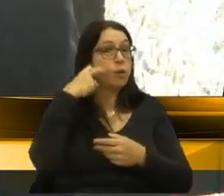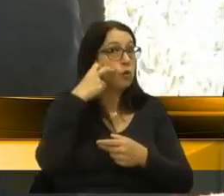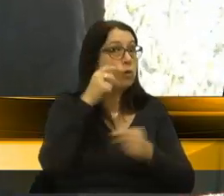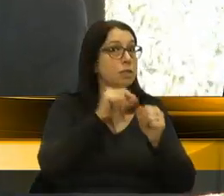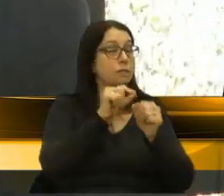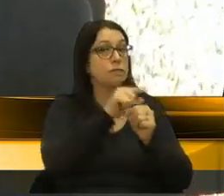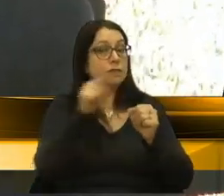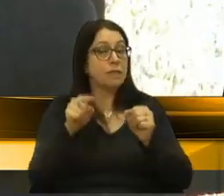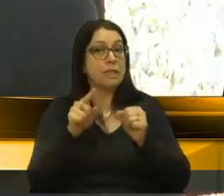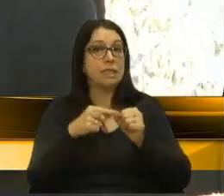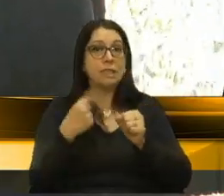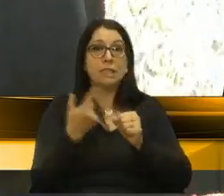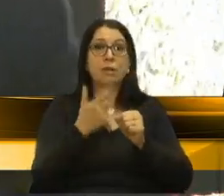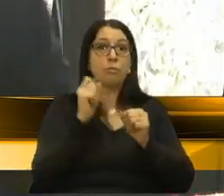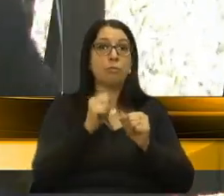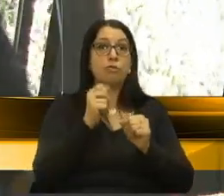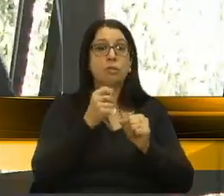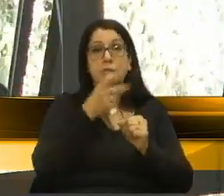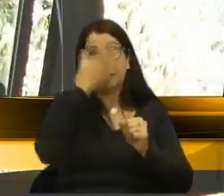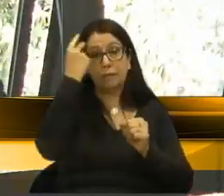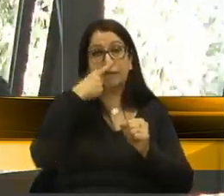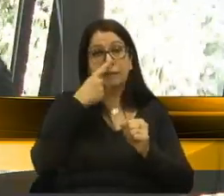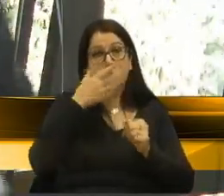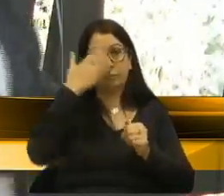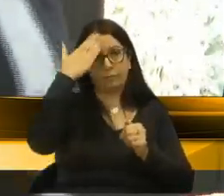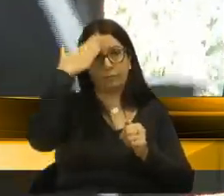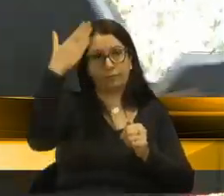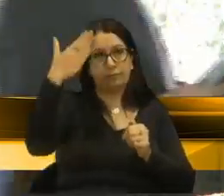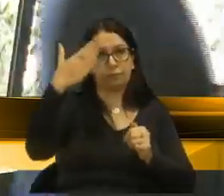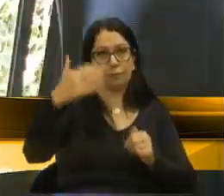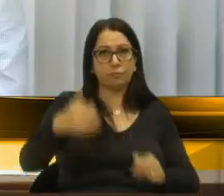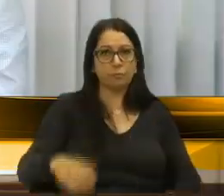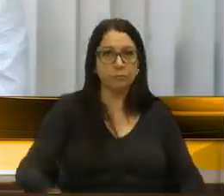que foi feito na quinta-feira, eu não poderia deixar de dizer isso. Obrigado. Declaração de